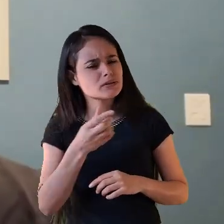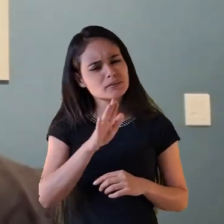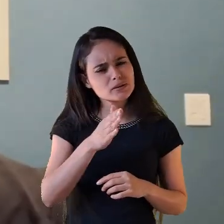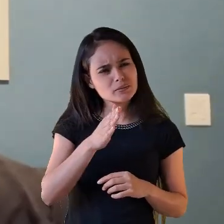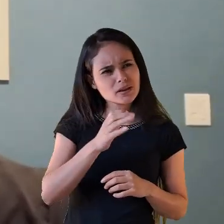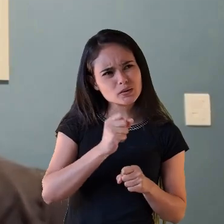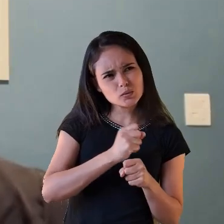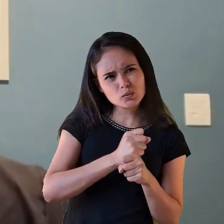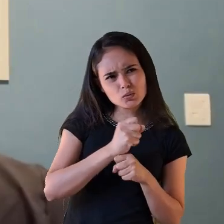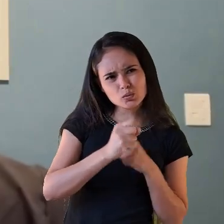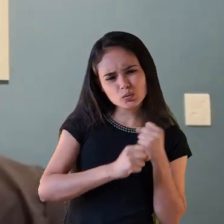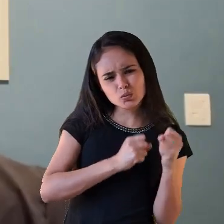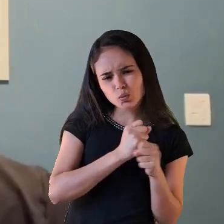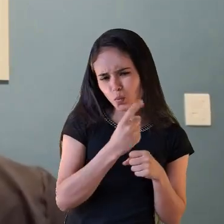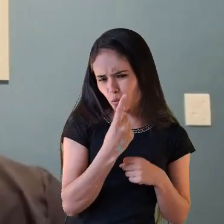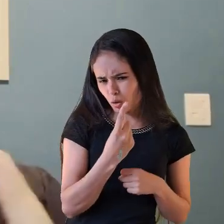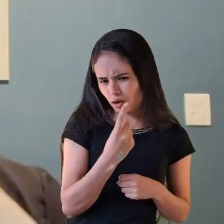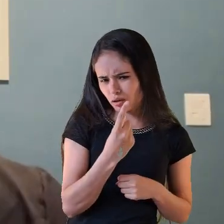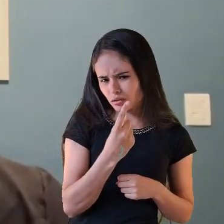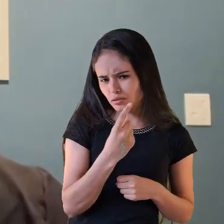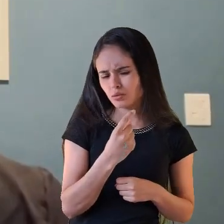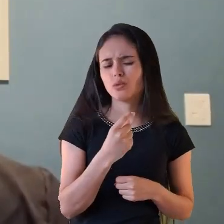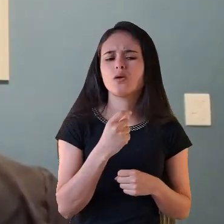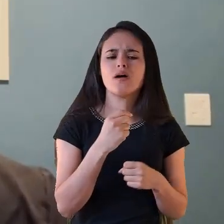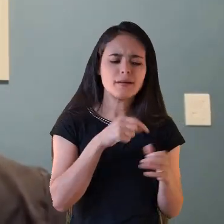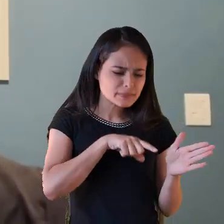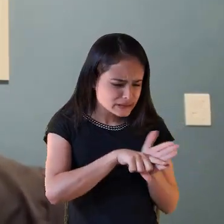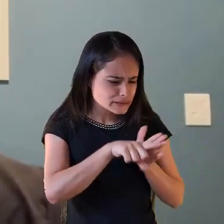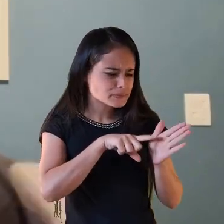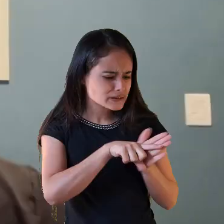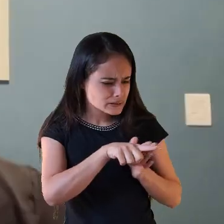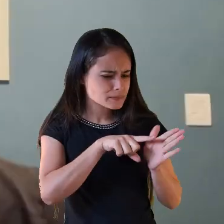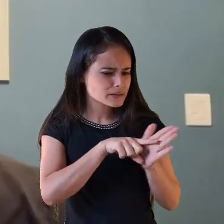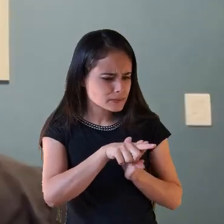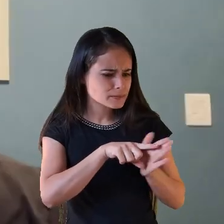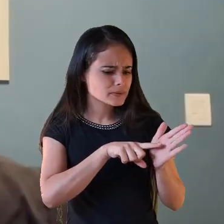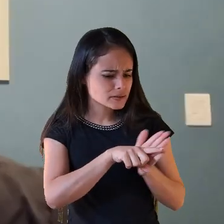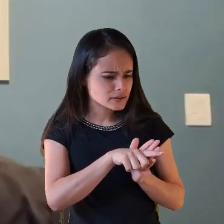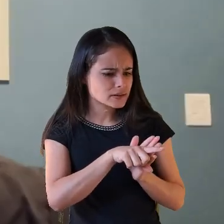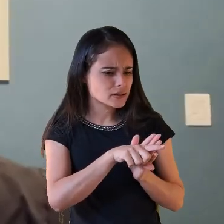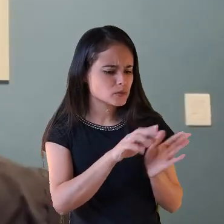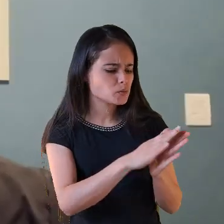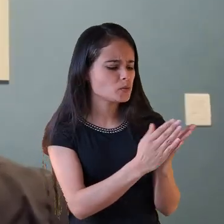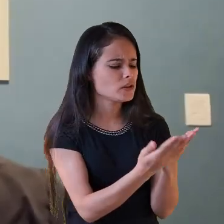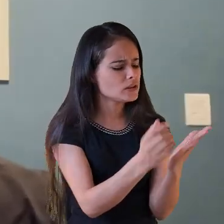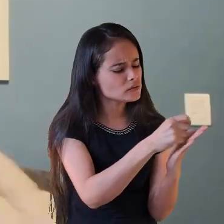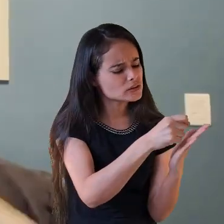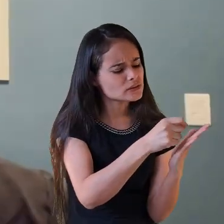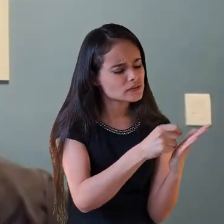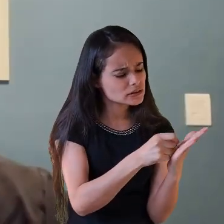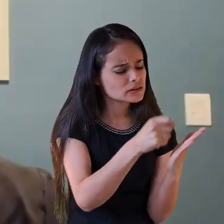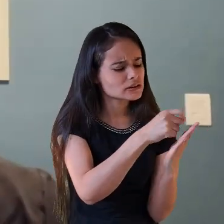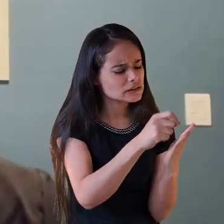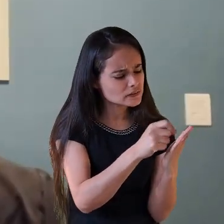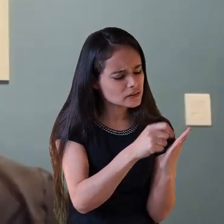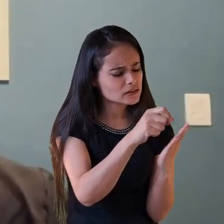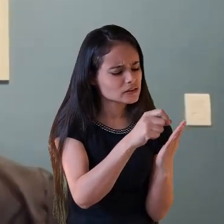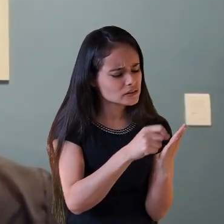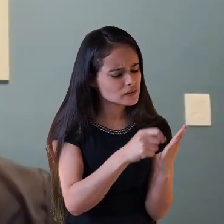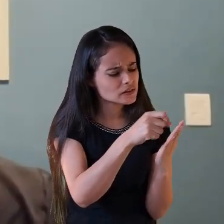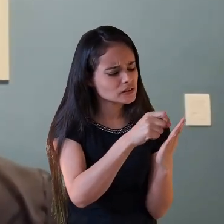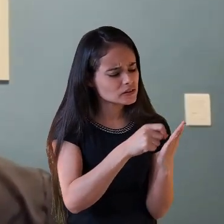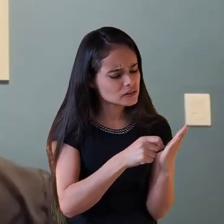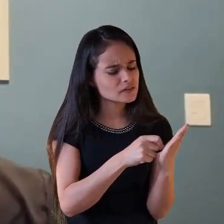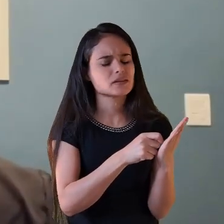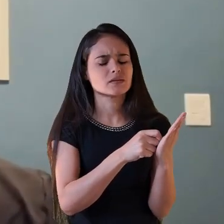novas pesquisas, e também escrevendo o livro, e aí também todo um longo processo de edição com toda a estrutura da